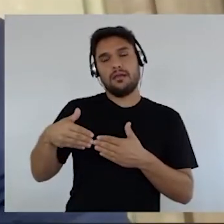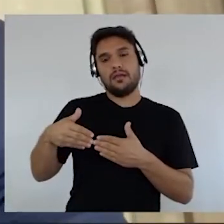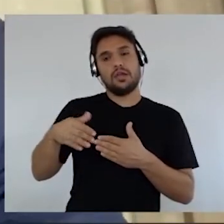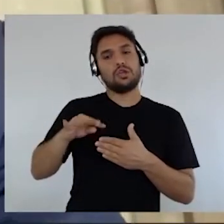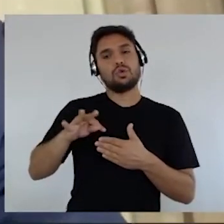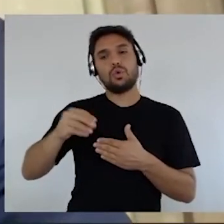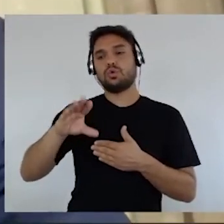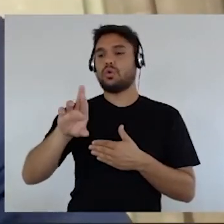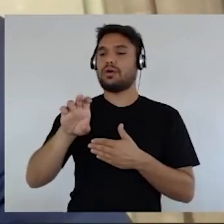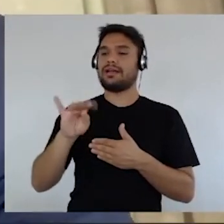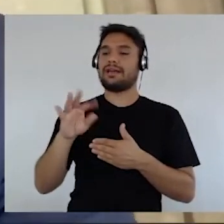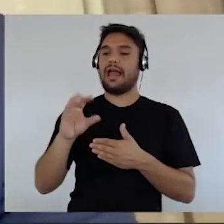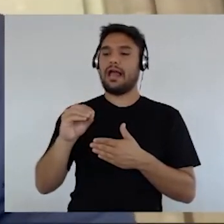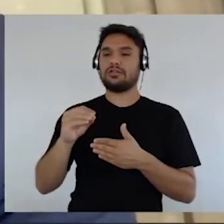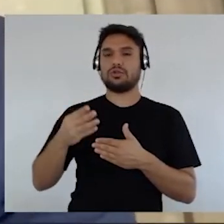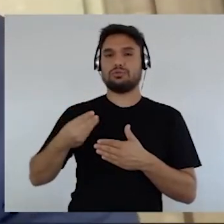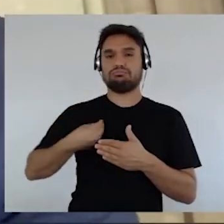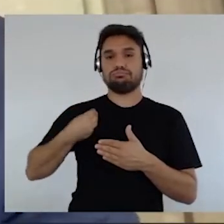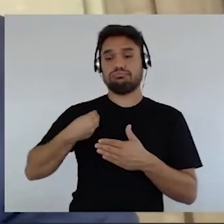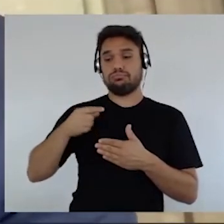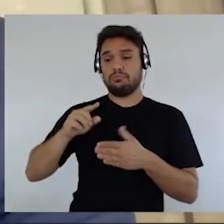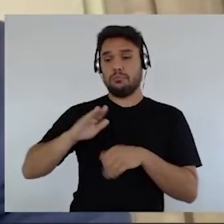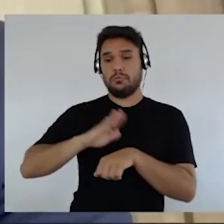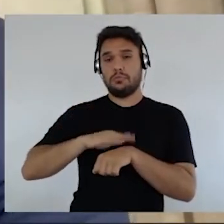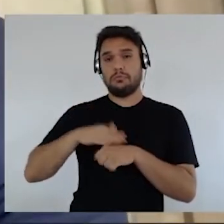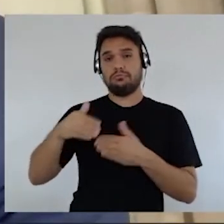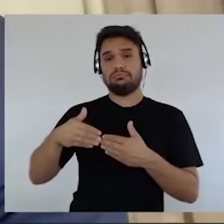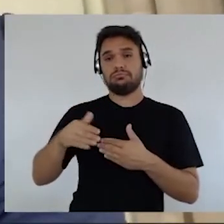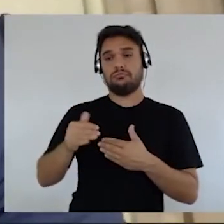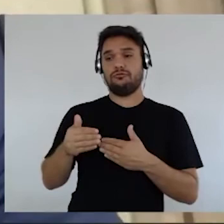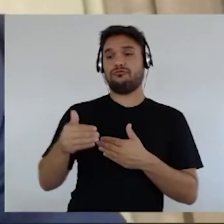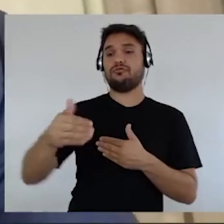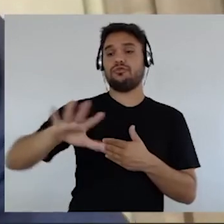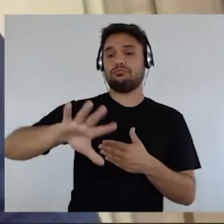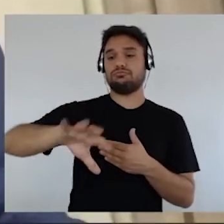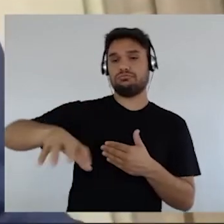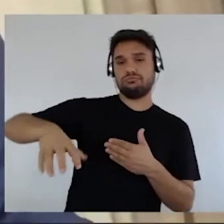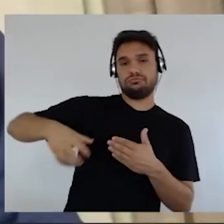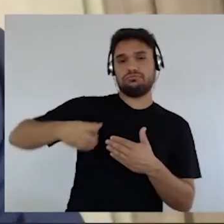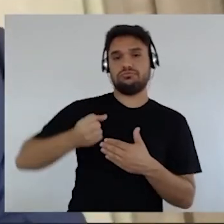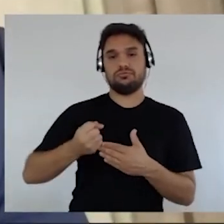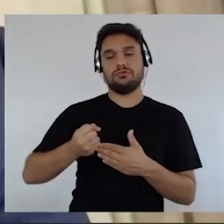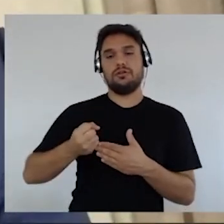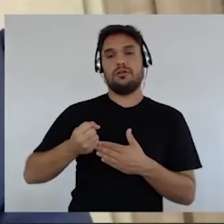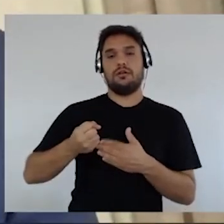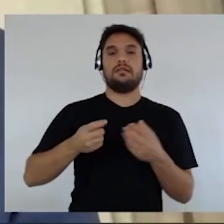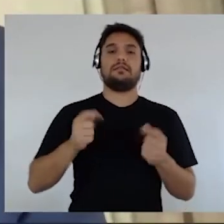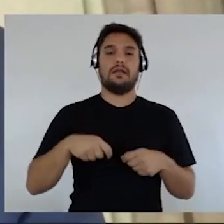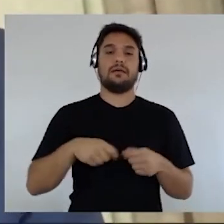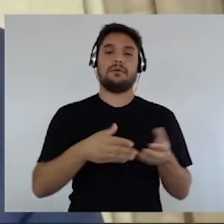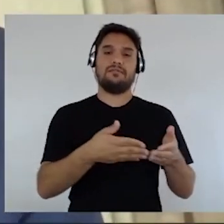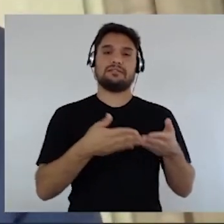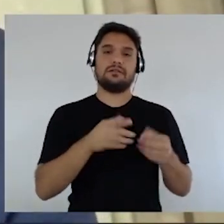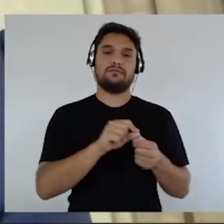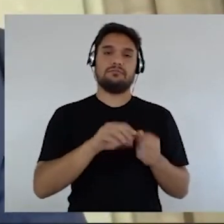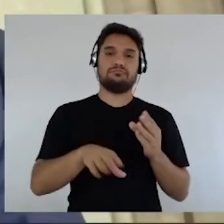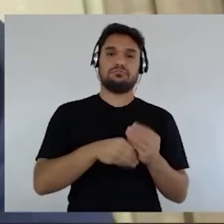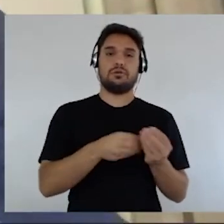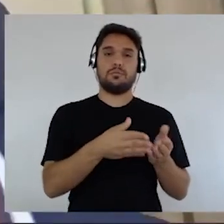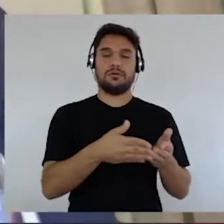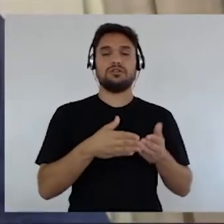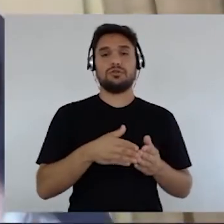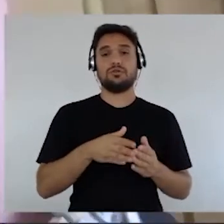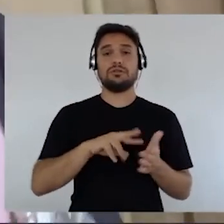os créditos existentes na data desse pedido estarão também sujeitos à recuperação. Todos os créditos